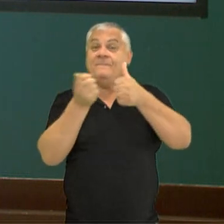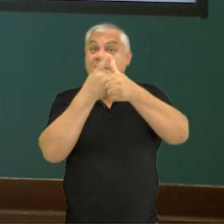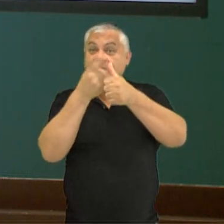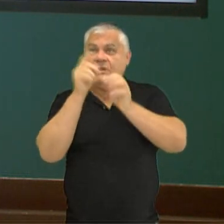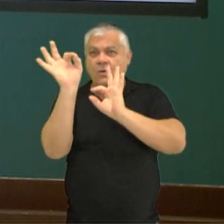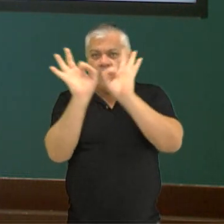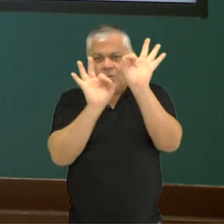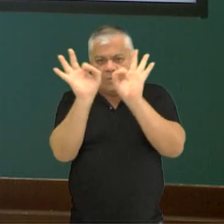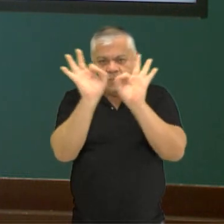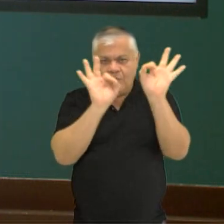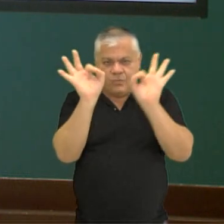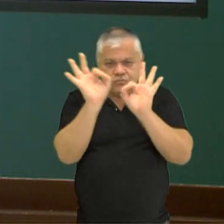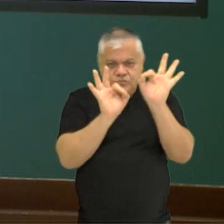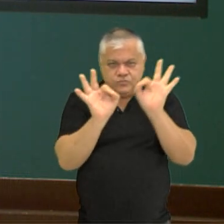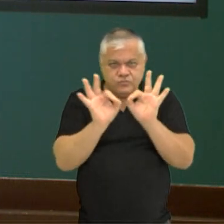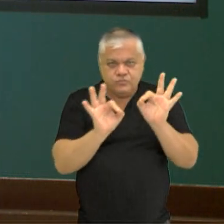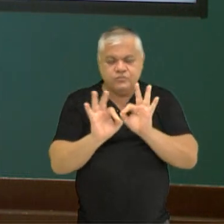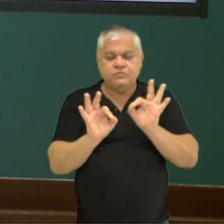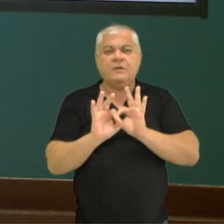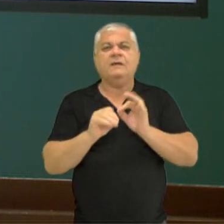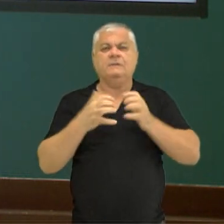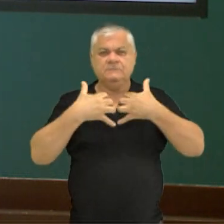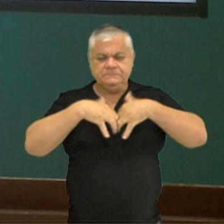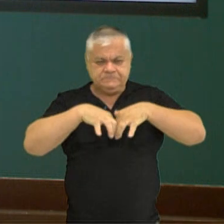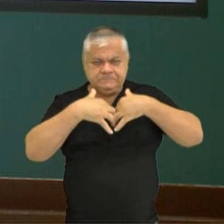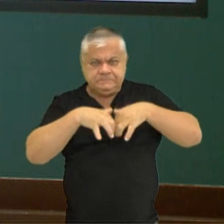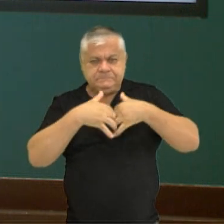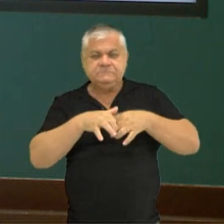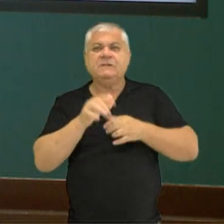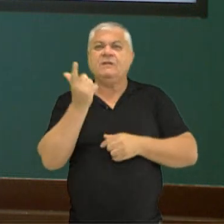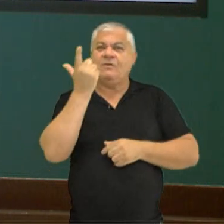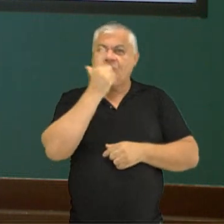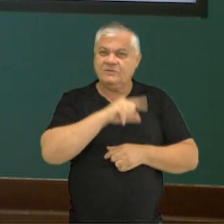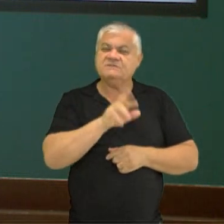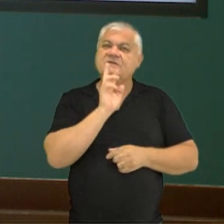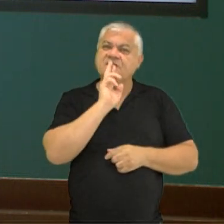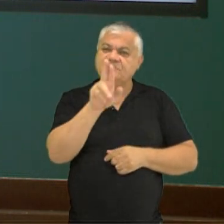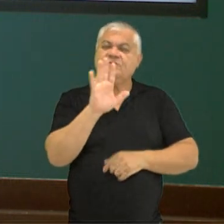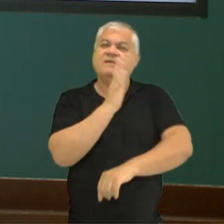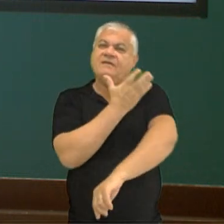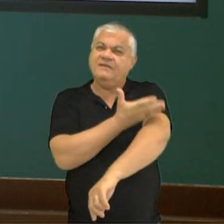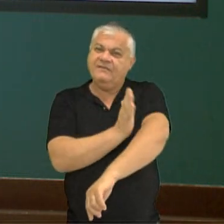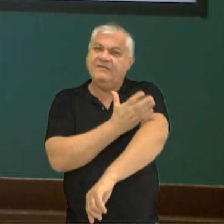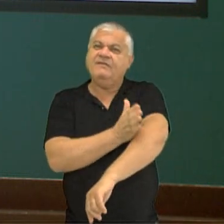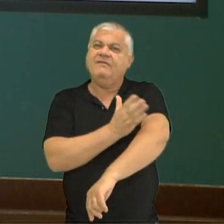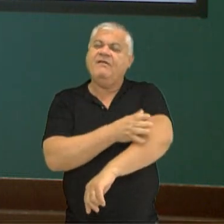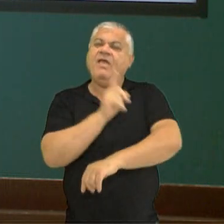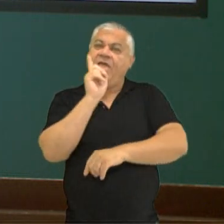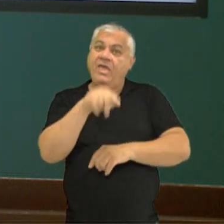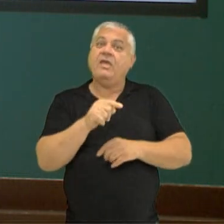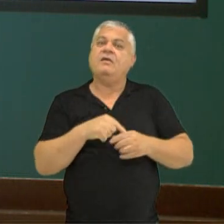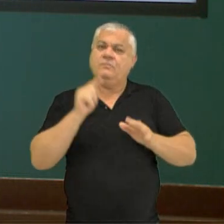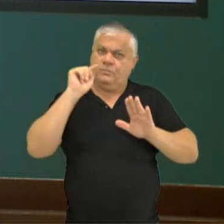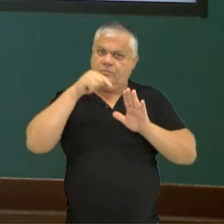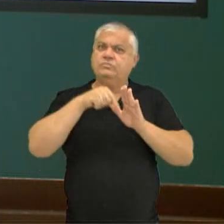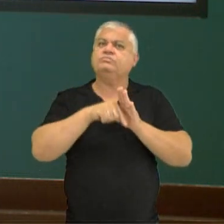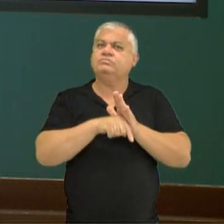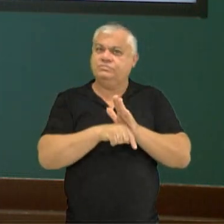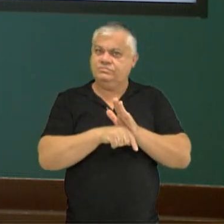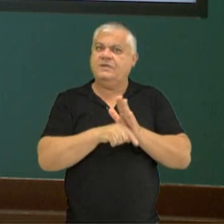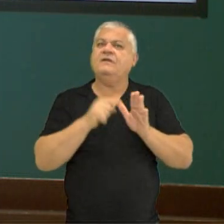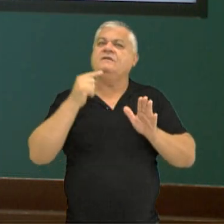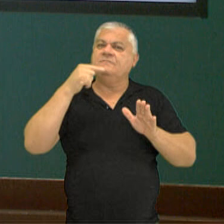gente, o nosso raciocínio para poder fazer o nosso exercício. Esse exercício eu digo que é um nível superior